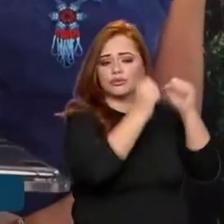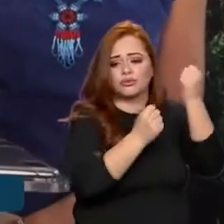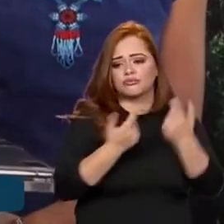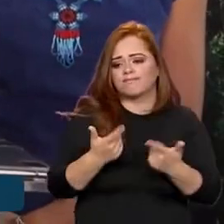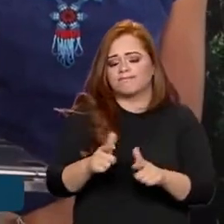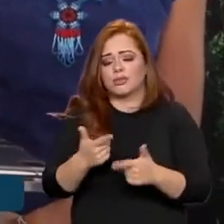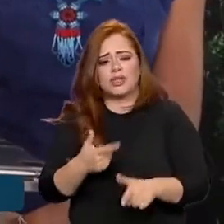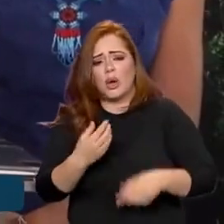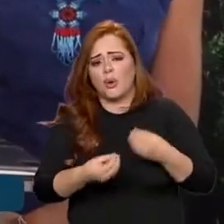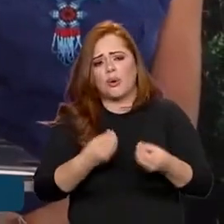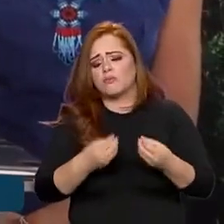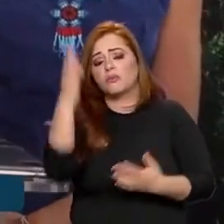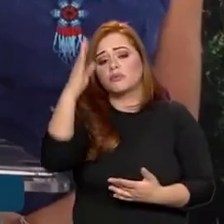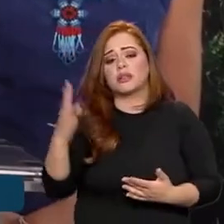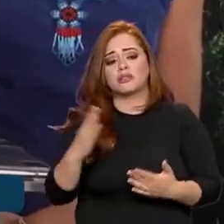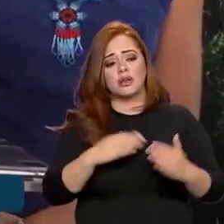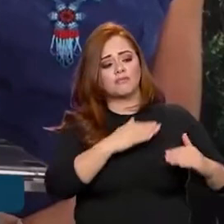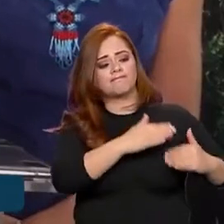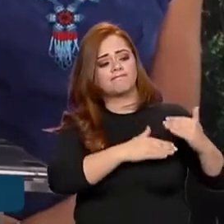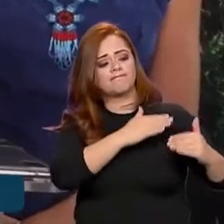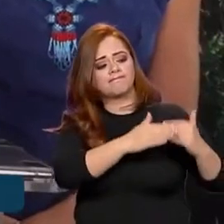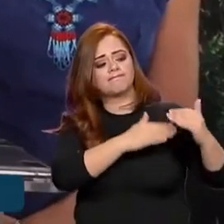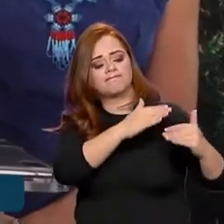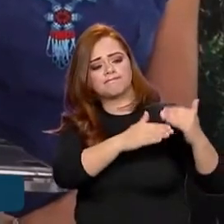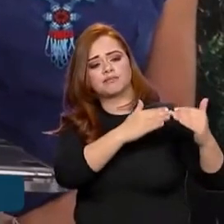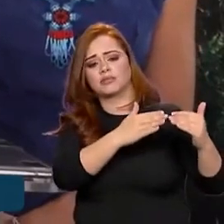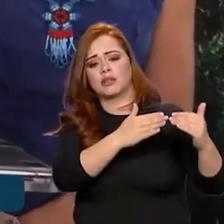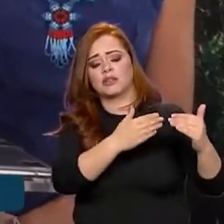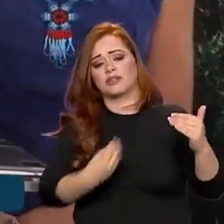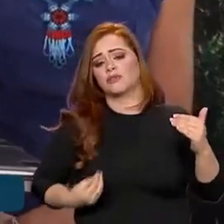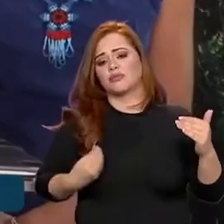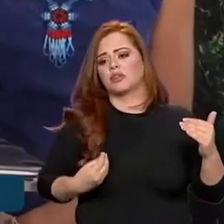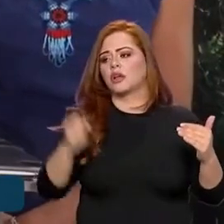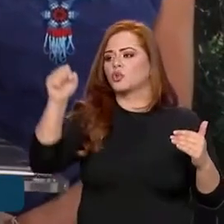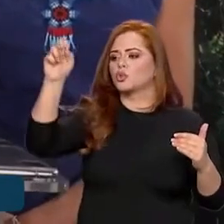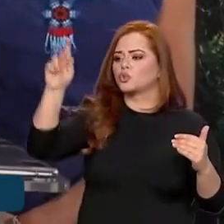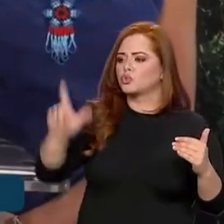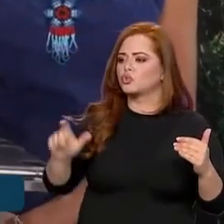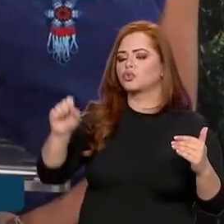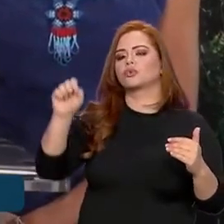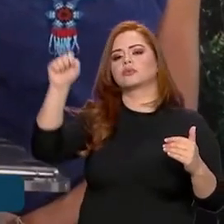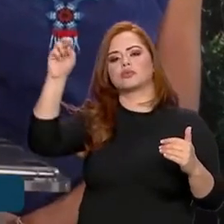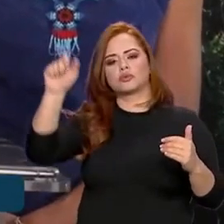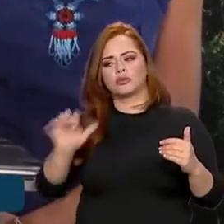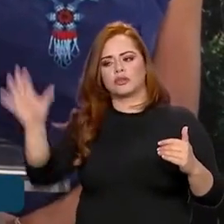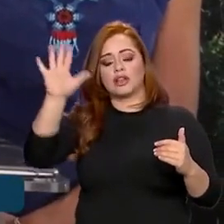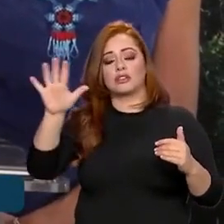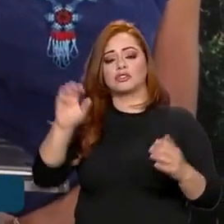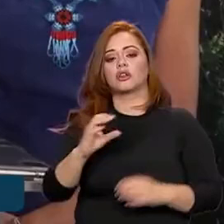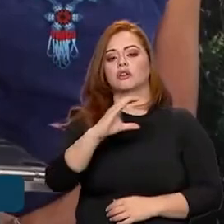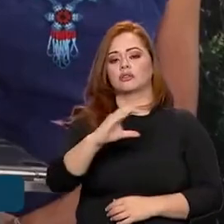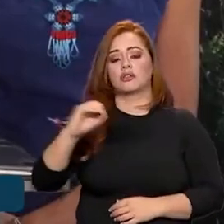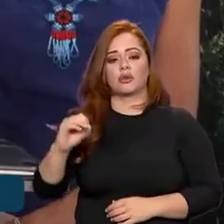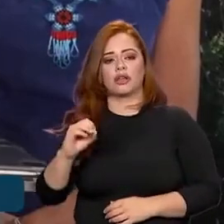tem como o Brasil sequer ter vida no sul, no sudeste e no centro-oeste, porque a ciência diz